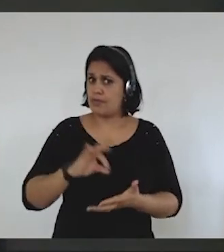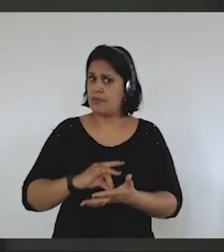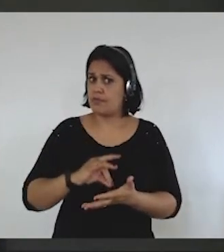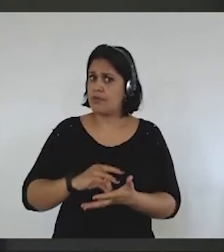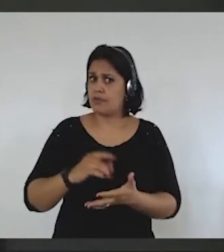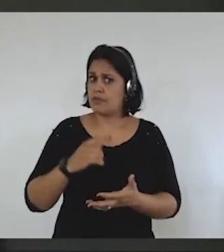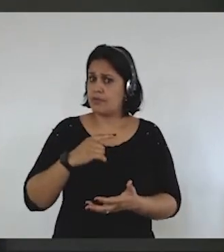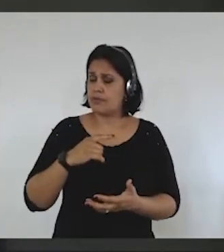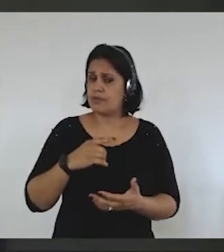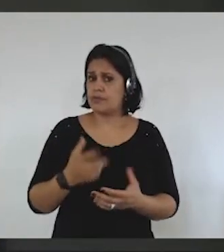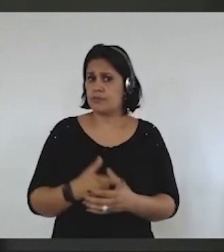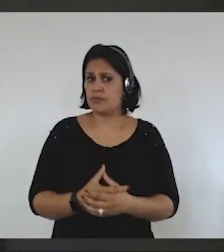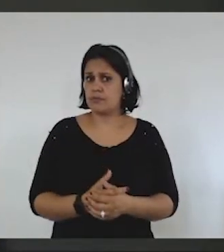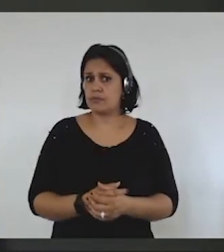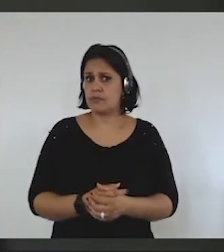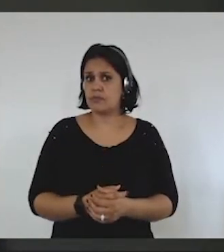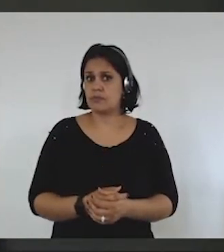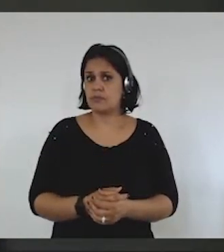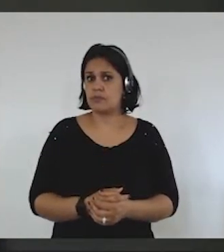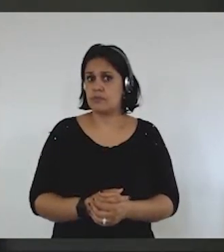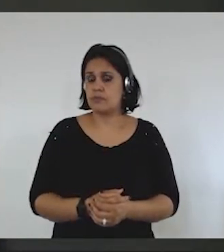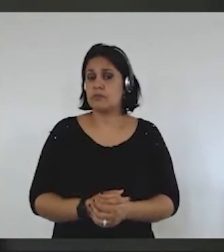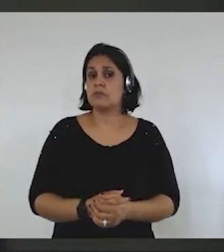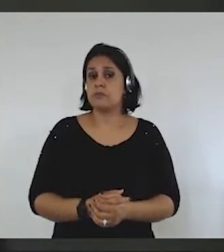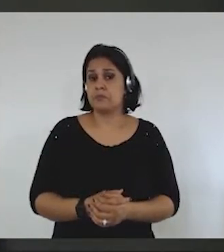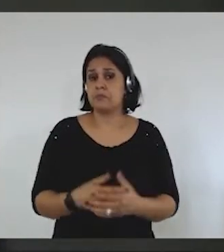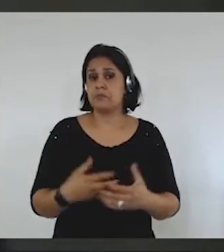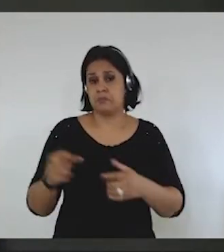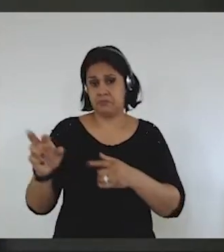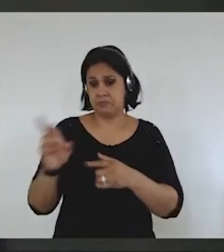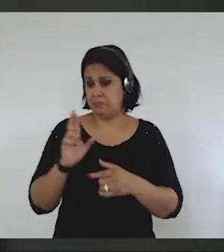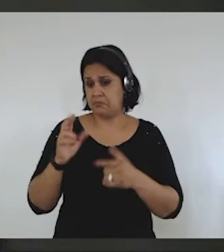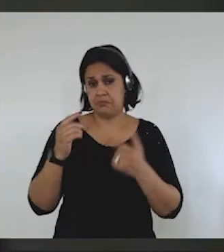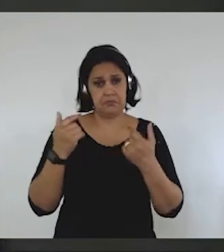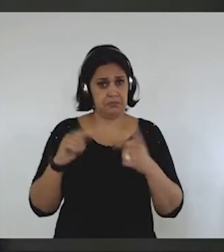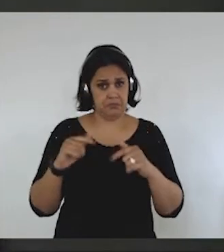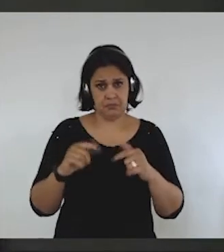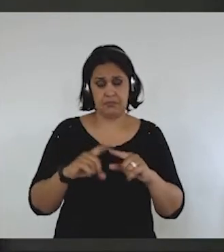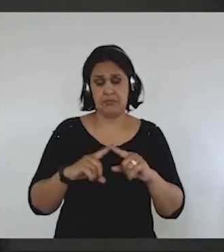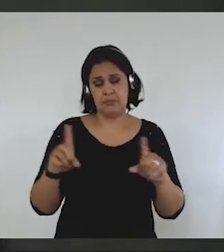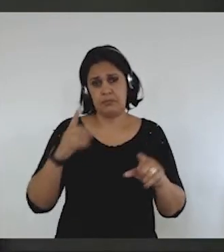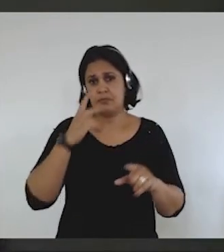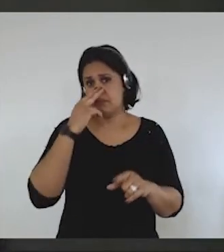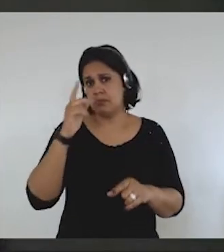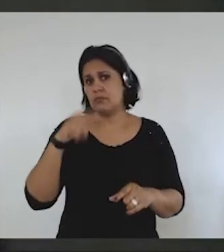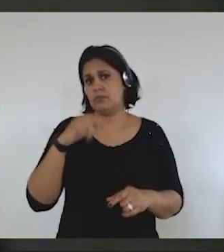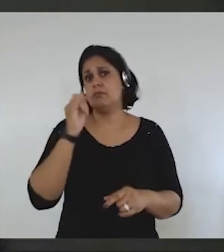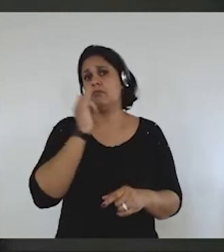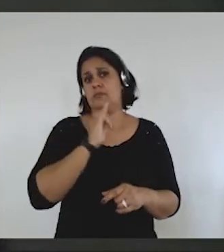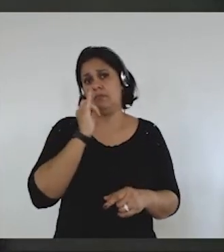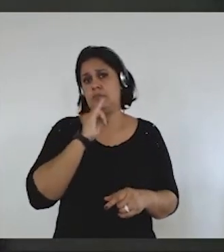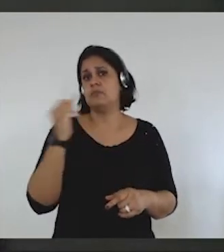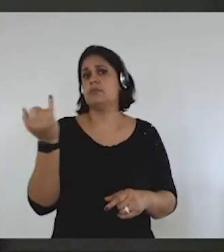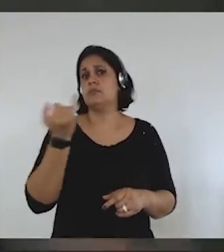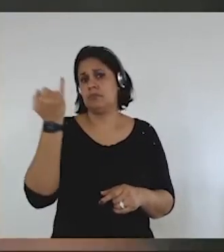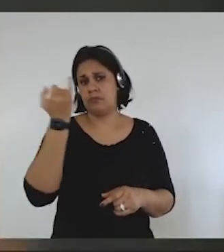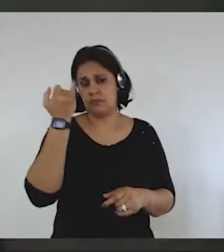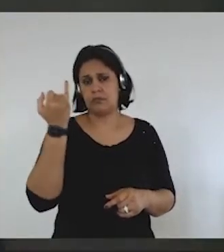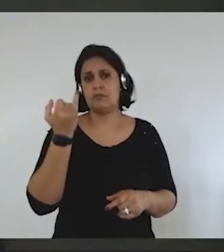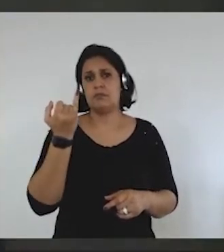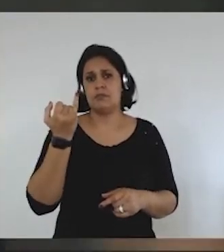Não me parece que haja uma resposta, mas me parece um exemplo muito, muito interessante